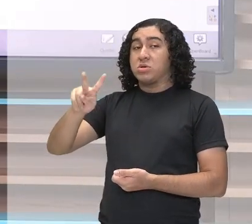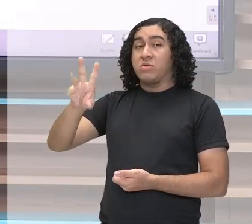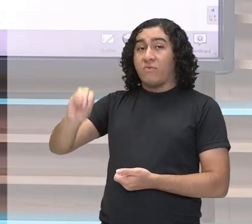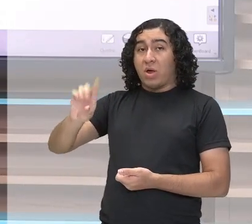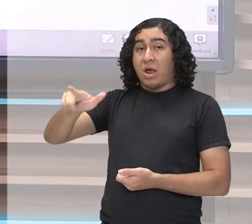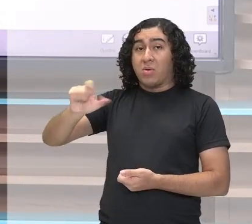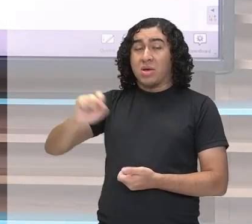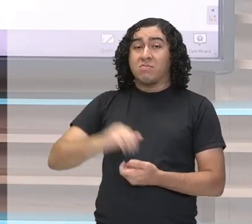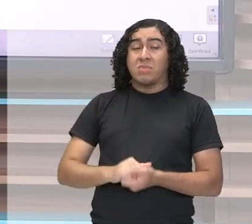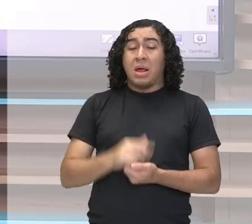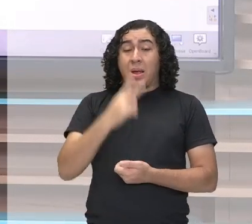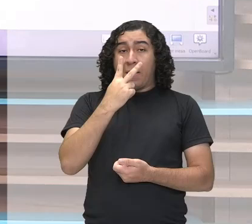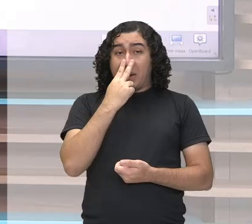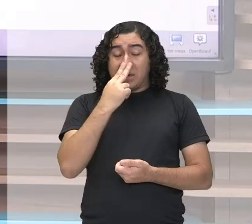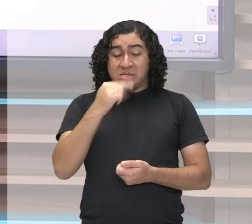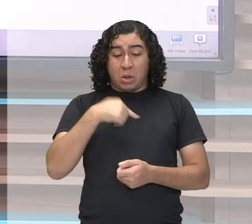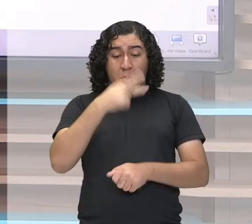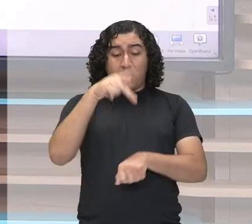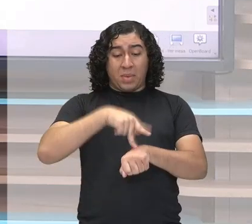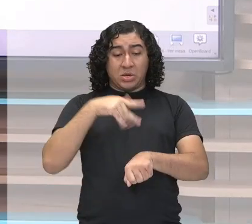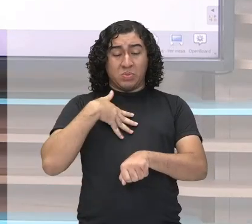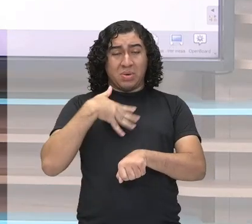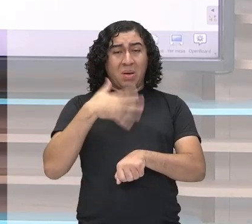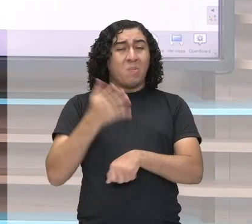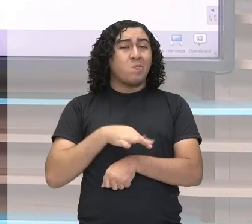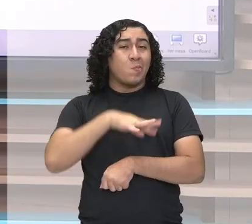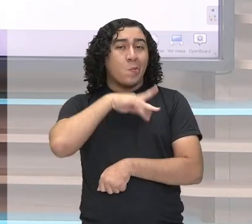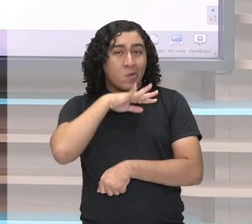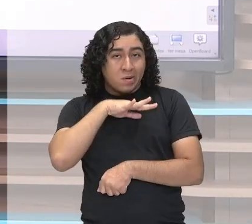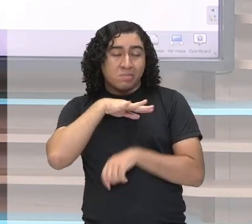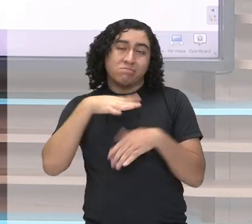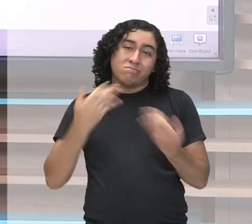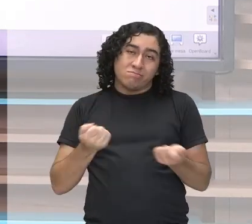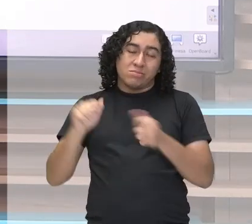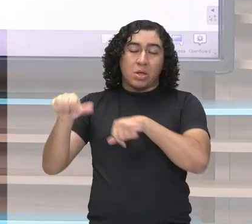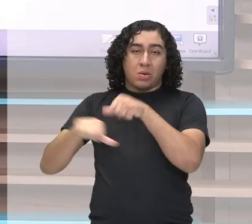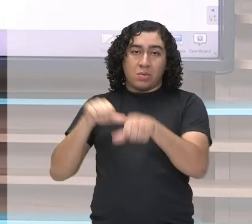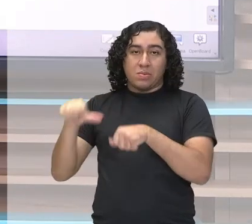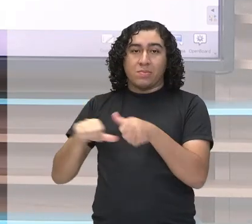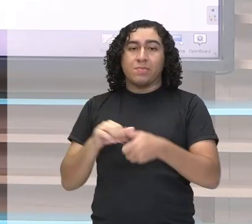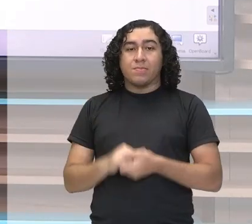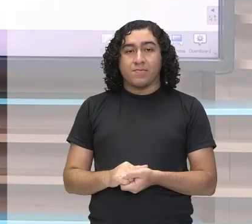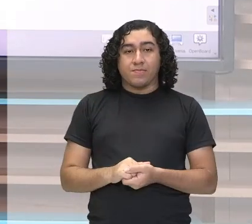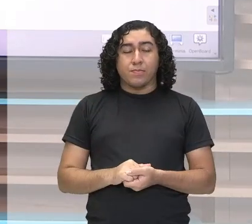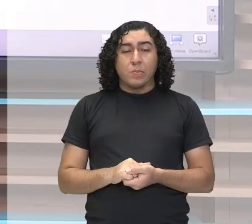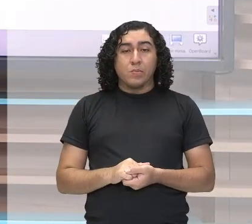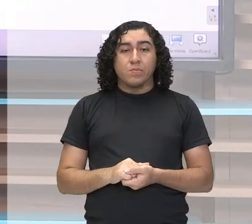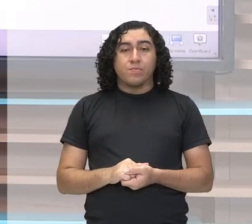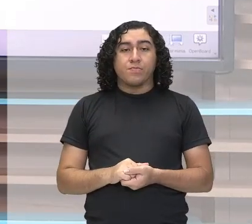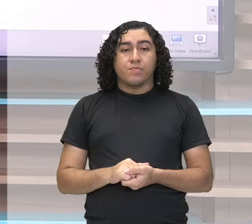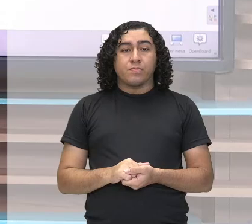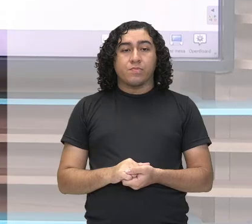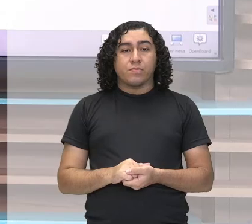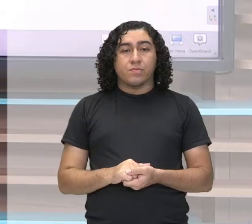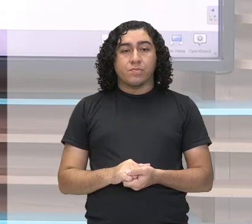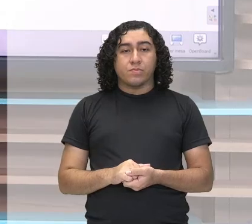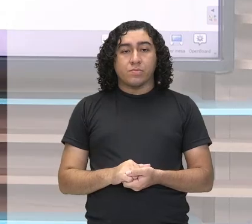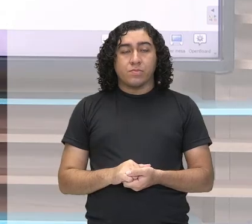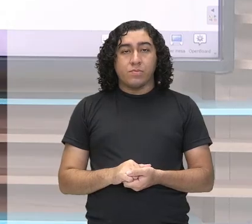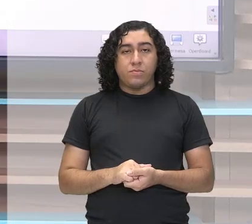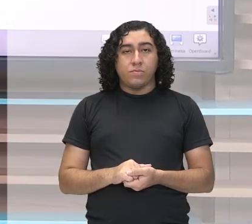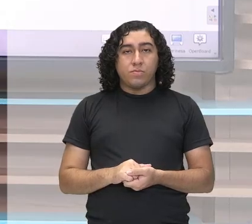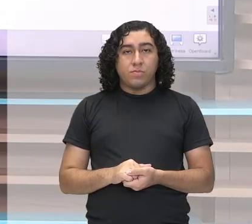má qualidade onde eu estou. É apenas aí um exemplo, certo? Vimos também a